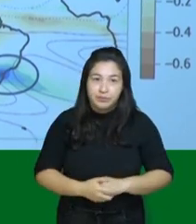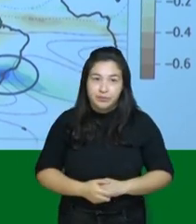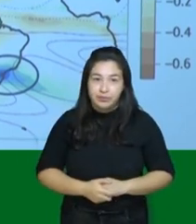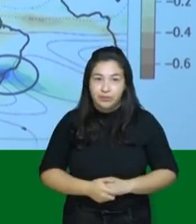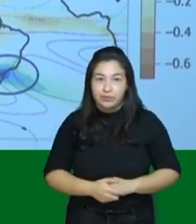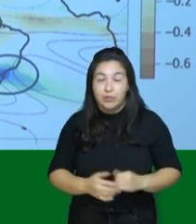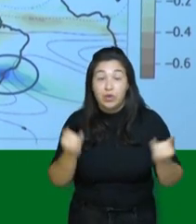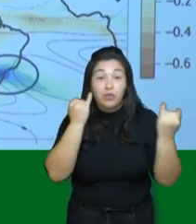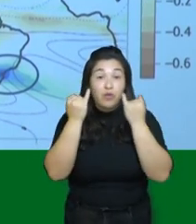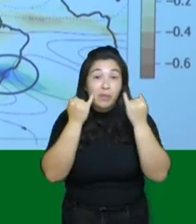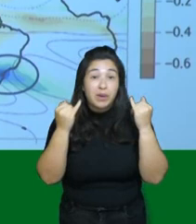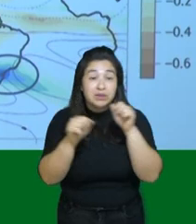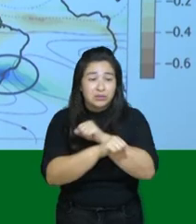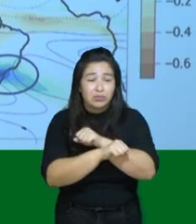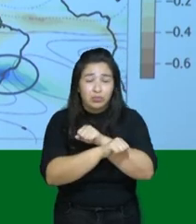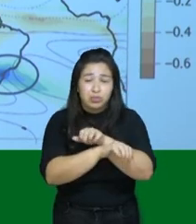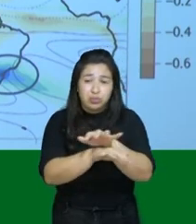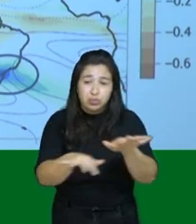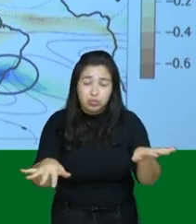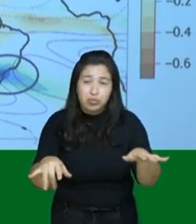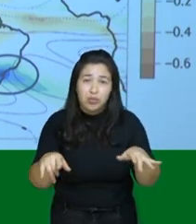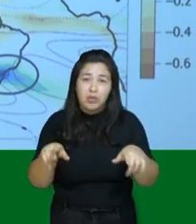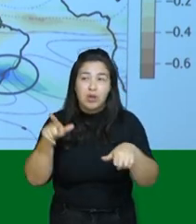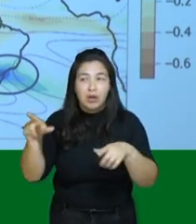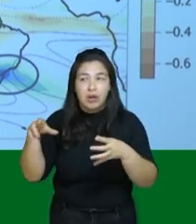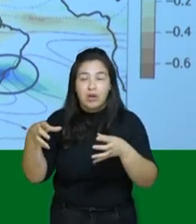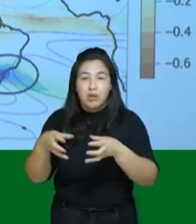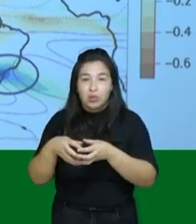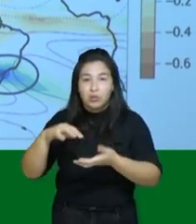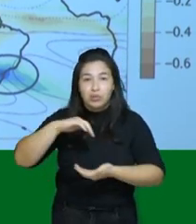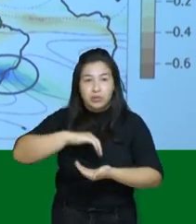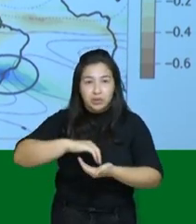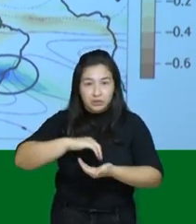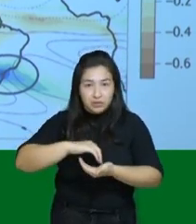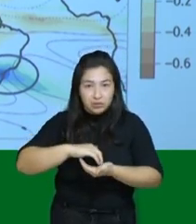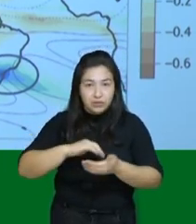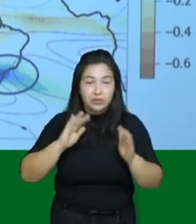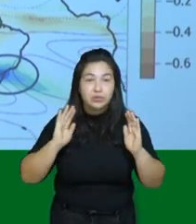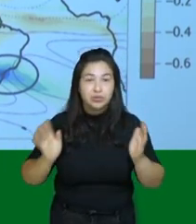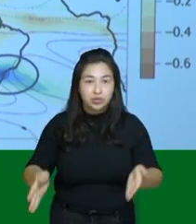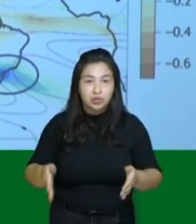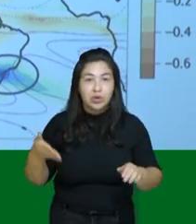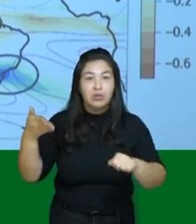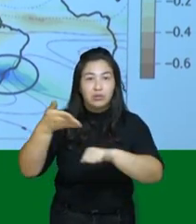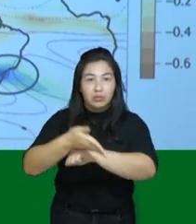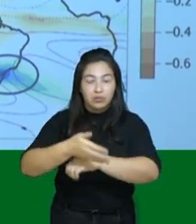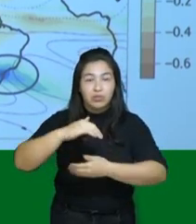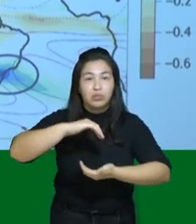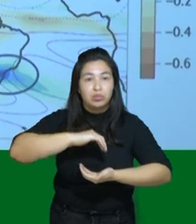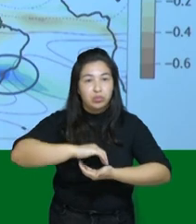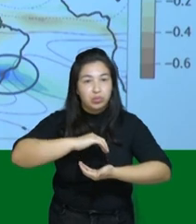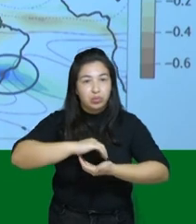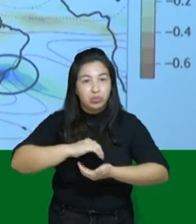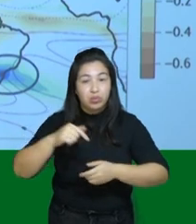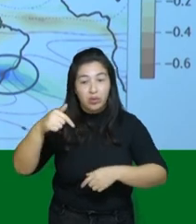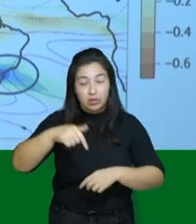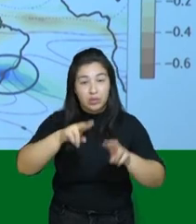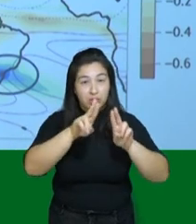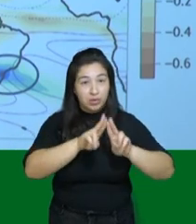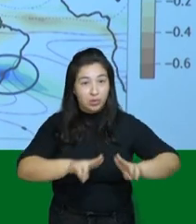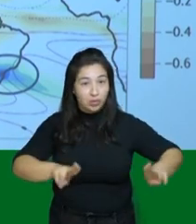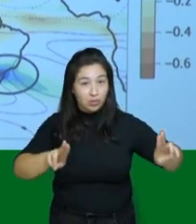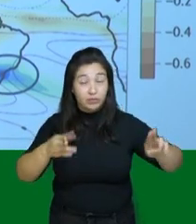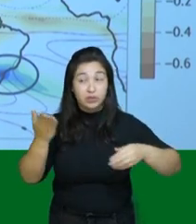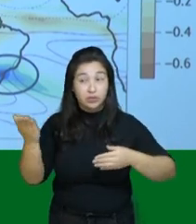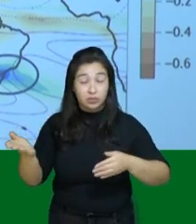informações chegarem a quem precisa. A Defesa Civil. A gente faz conversa. Eu já fui na Defesa Civil. A Defesa Civil vem para a UFSC. Por